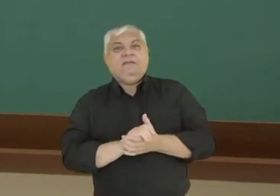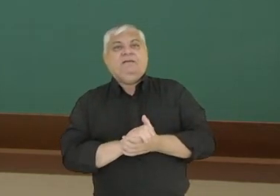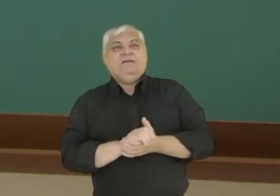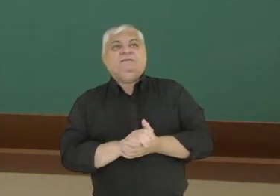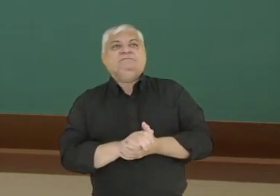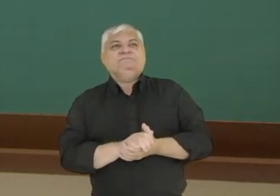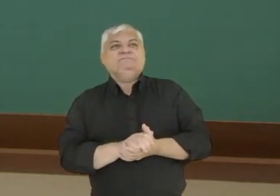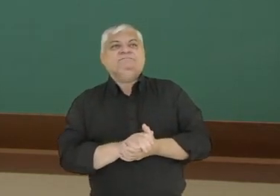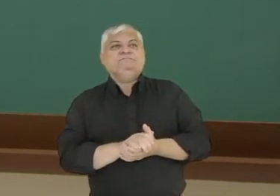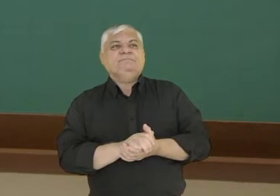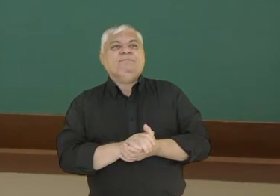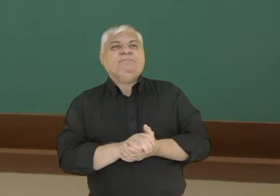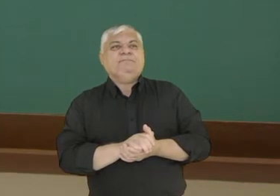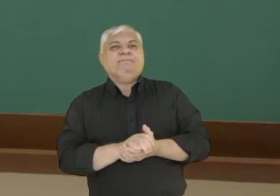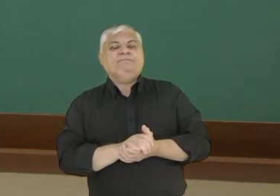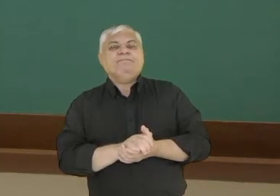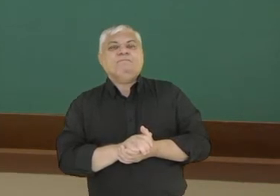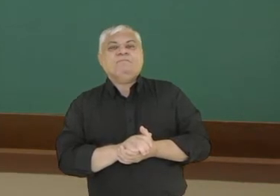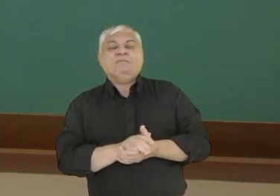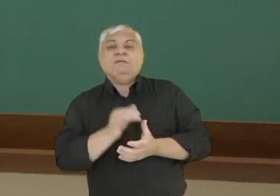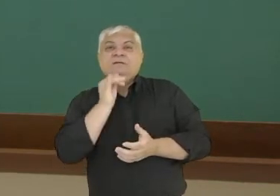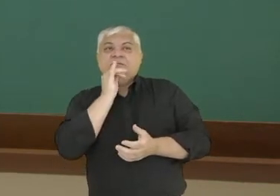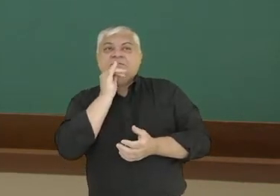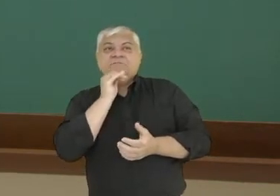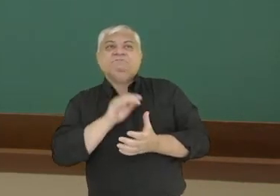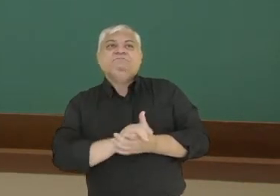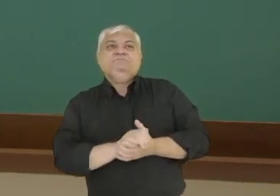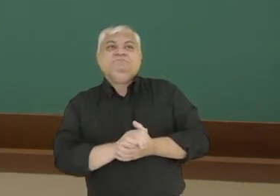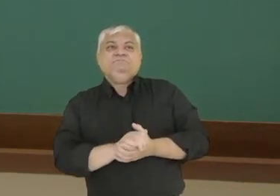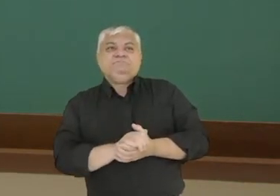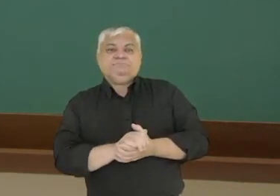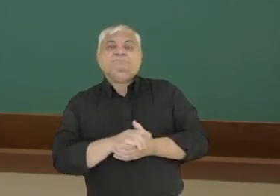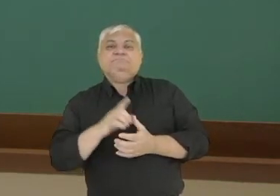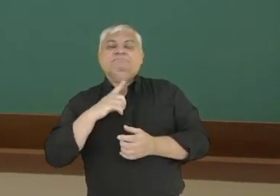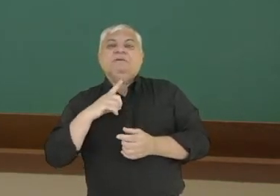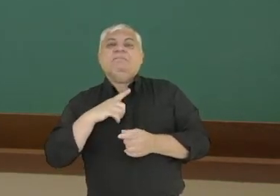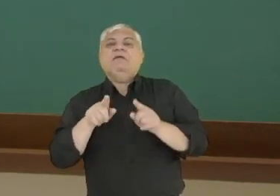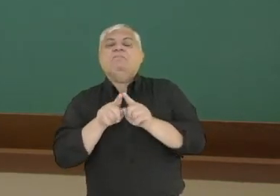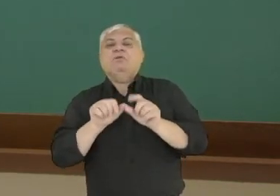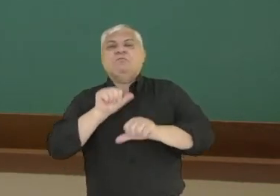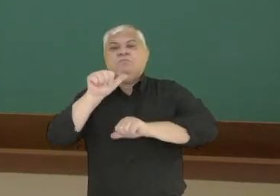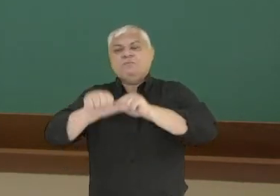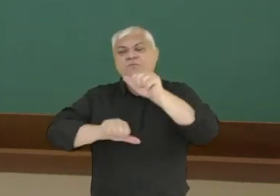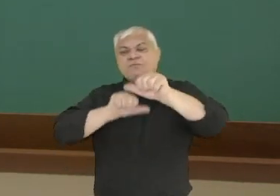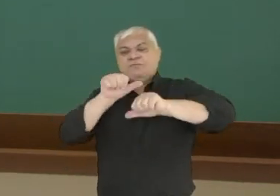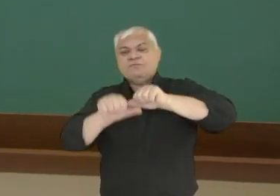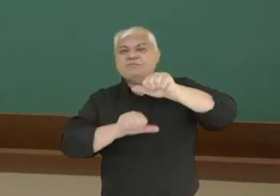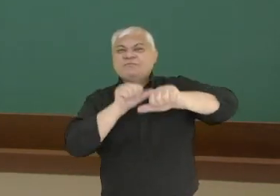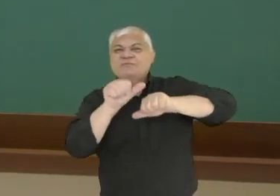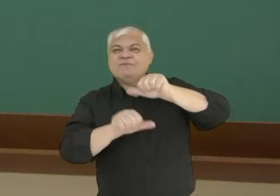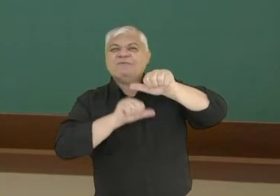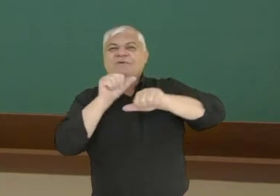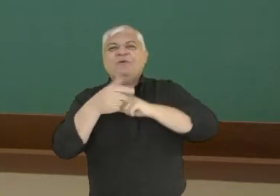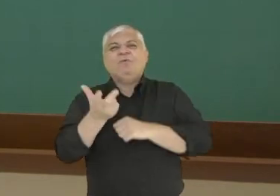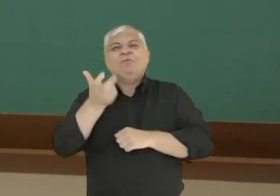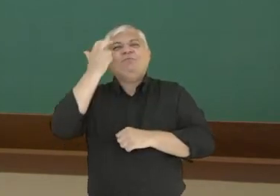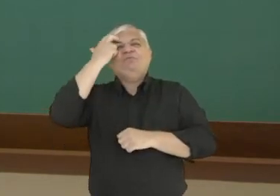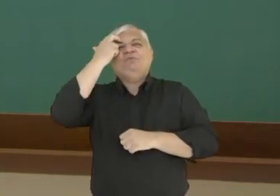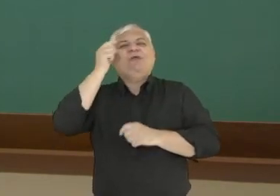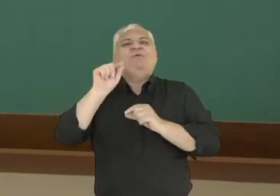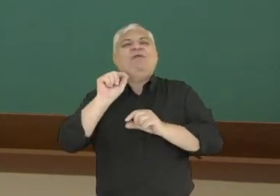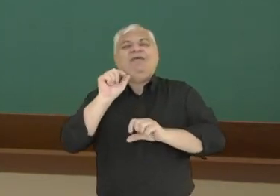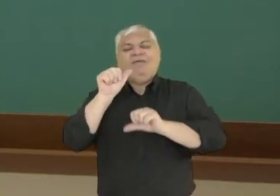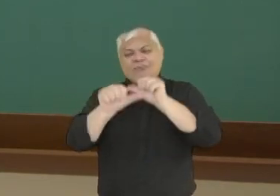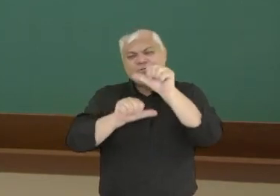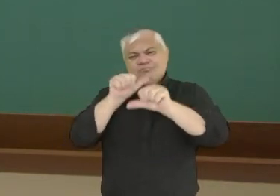Grandes propriedades rurais e entre os exemplos ali nós temos a rotação de culturas o que que seria isso rotação